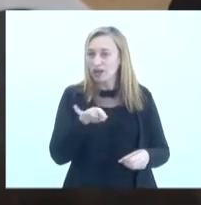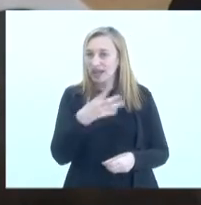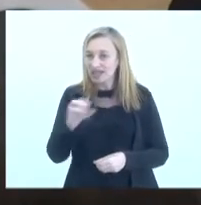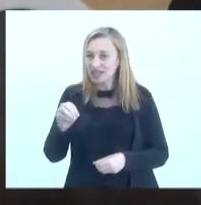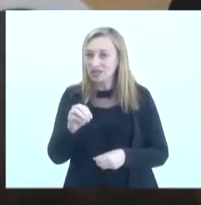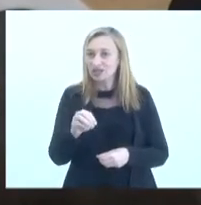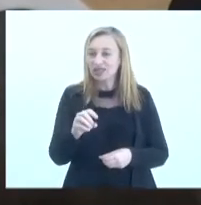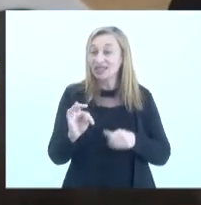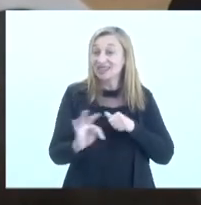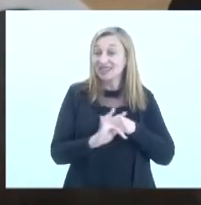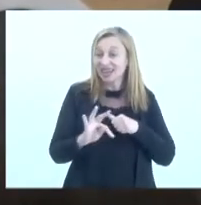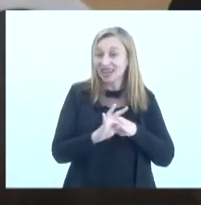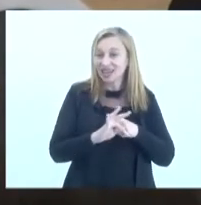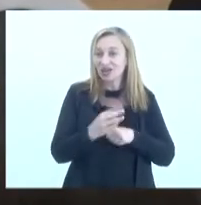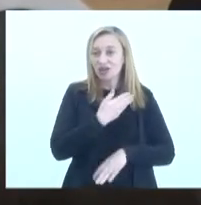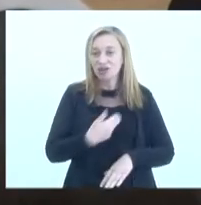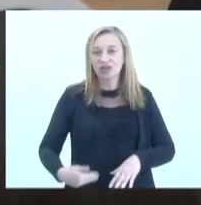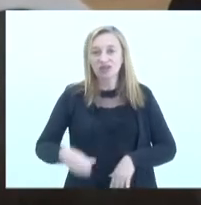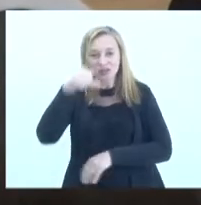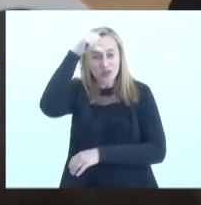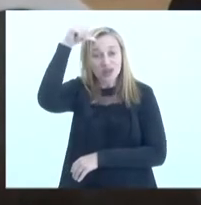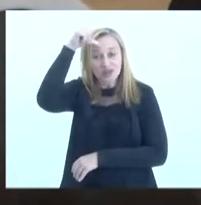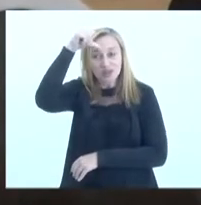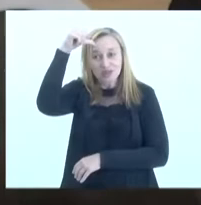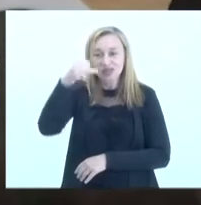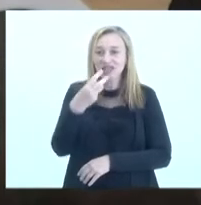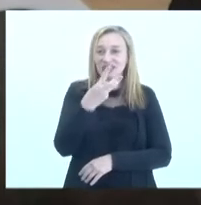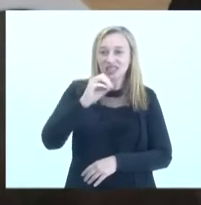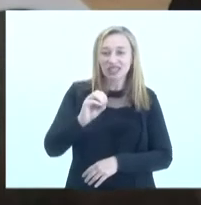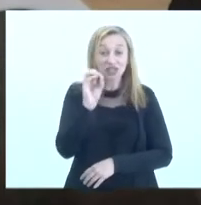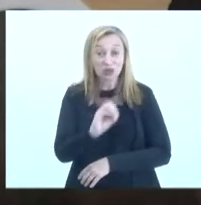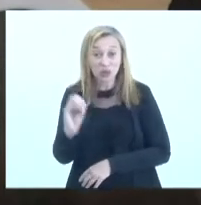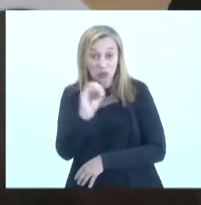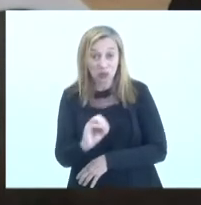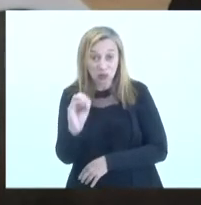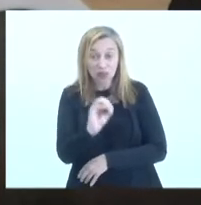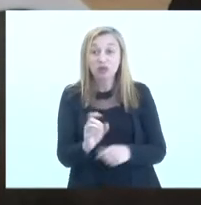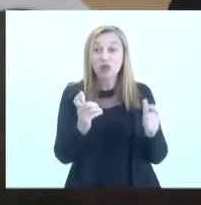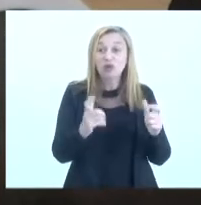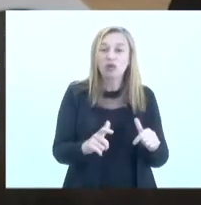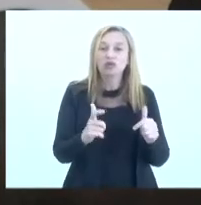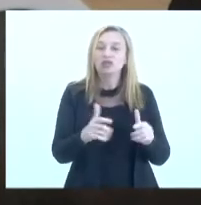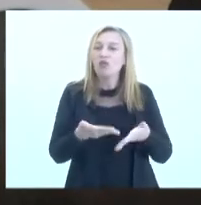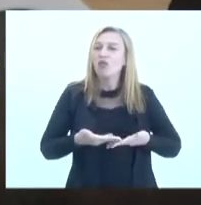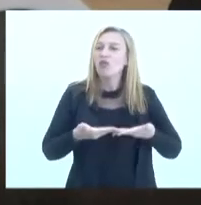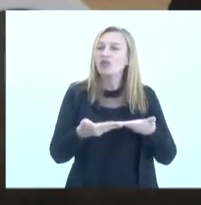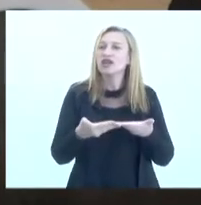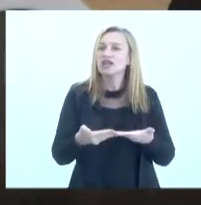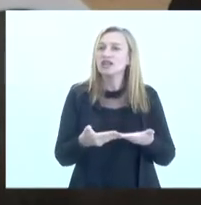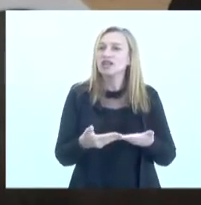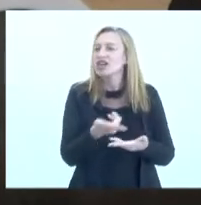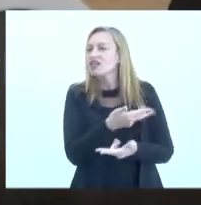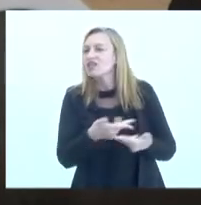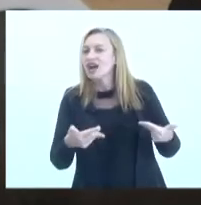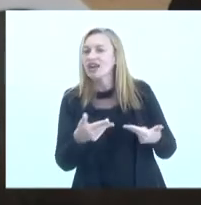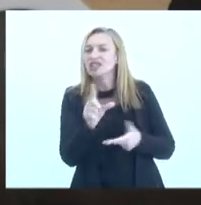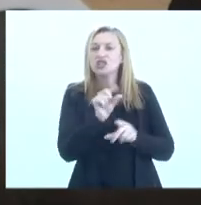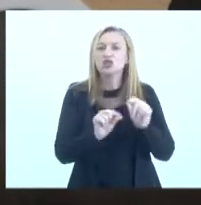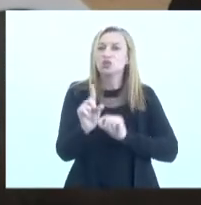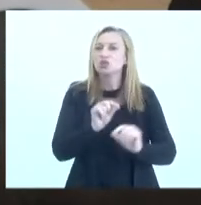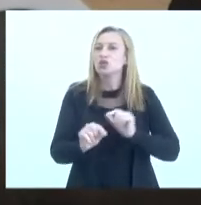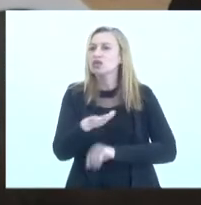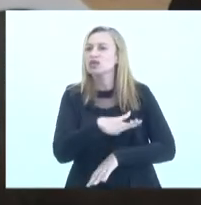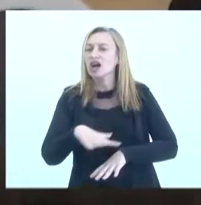na verdade, com o governador Cláudio Castro, em 30 de outubro, onde a gente pôde oferecer várias opções na